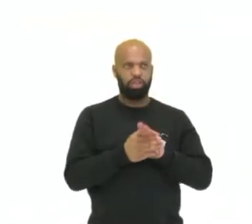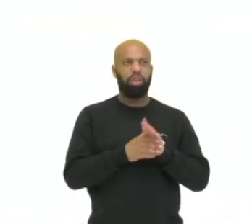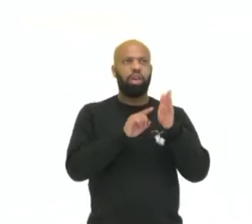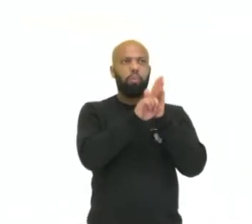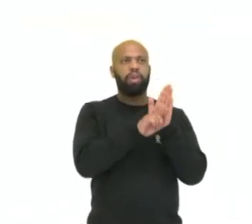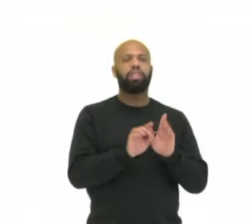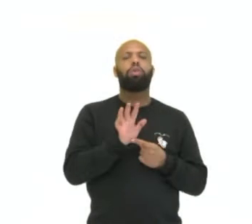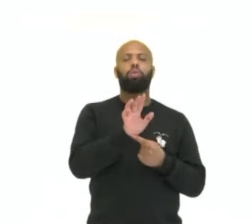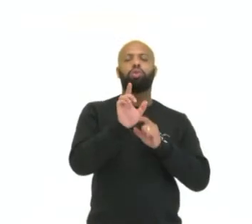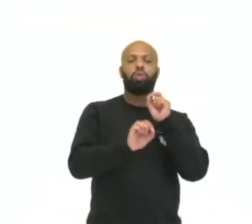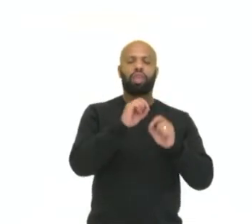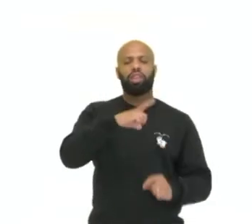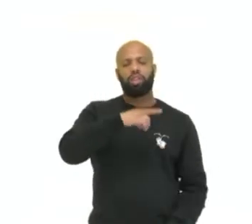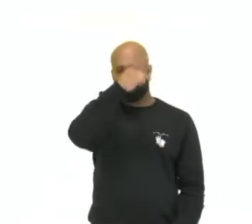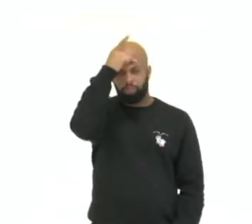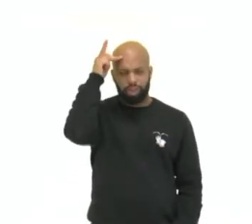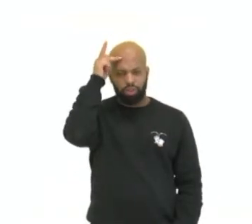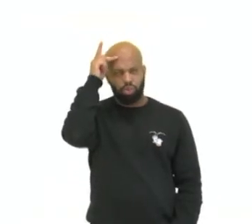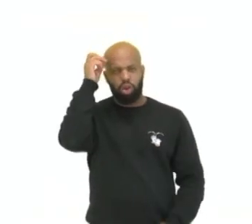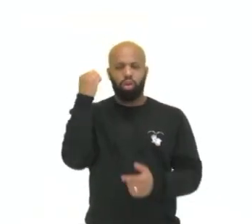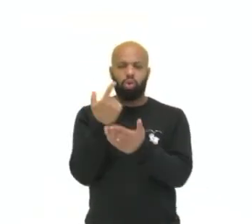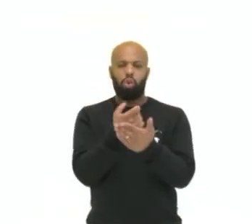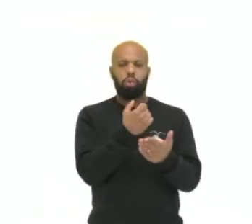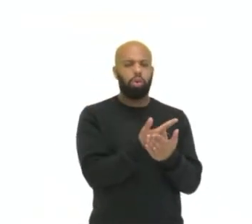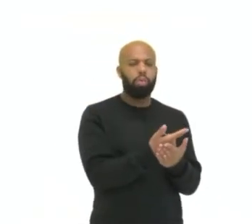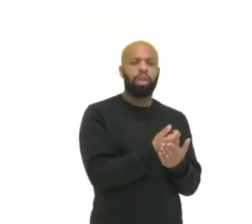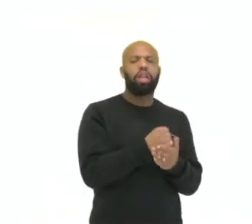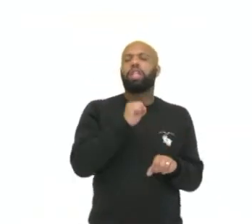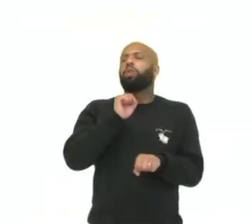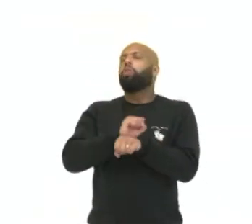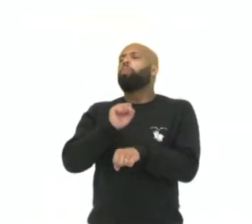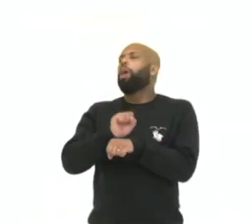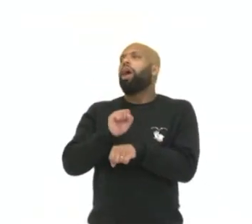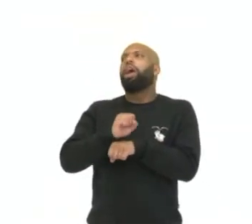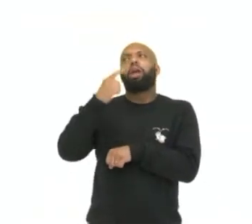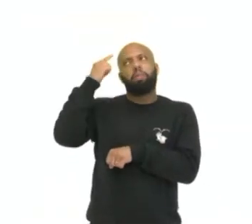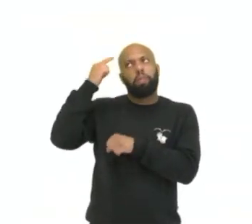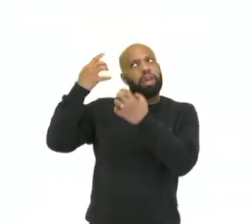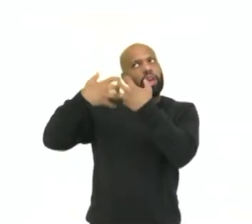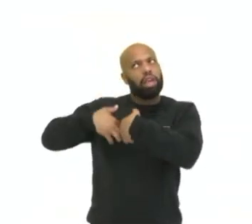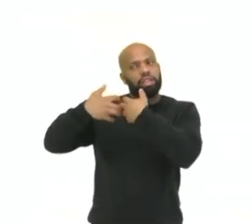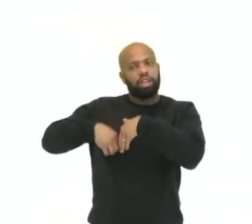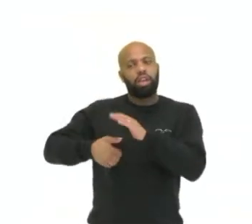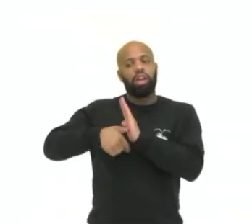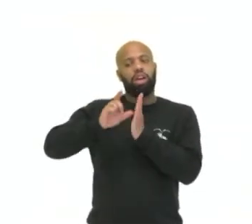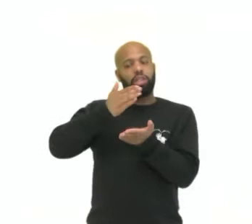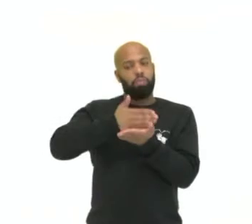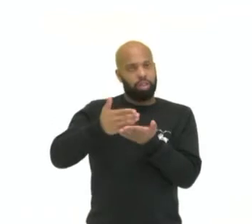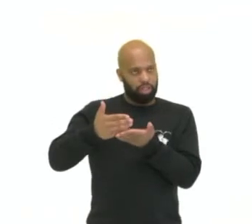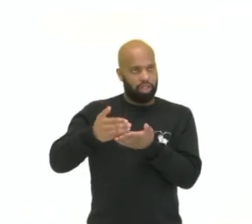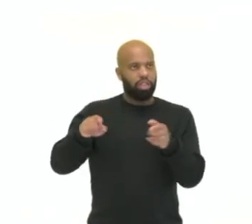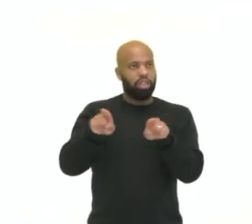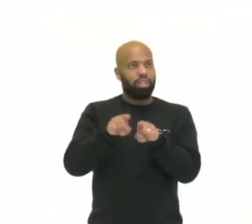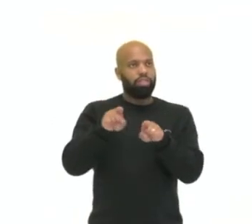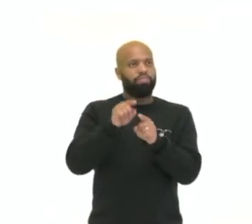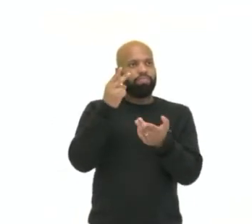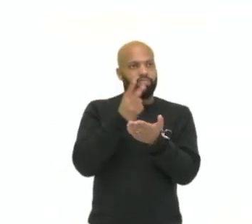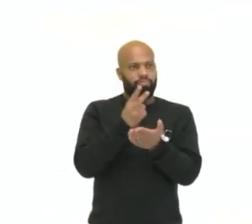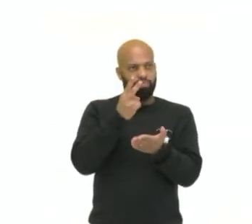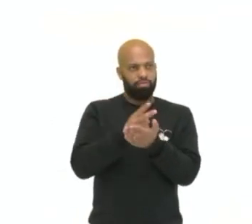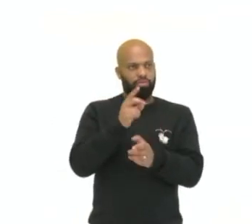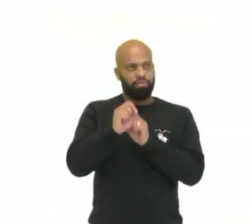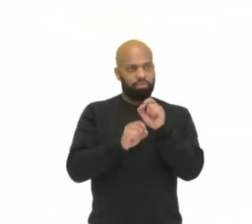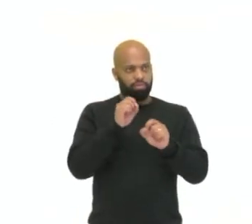pesquisa mostrou que muitos consumidores não avaliam o impacto de uma compra no orçamento antes de parcelar e percebam que segue aí, né,